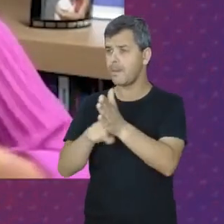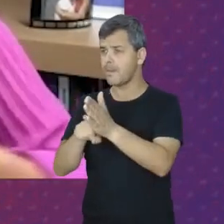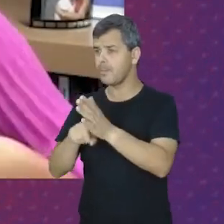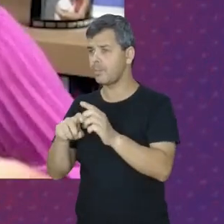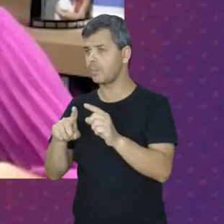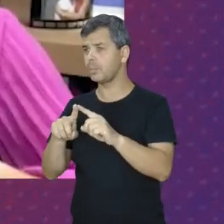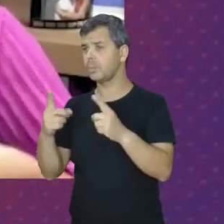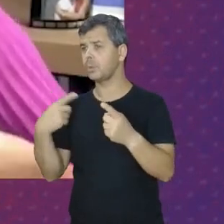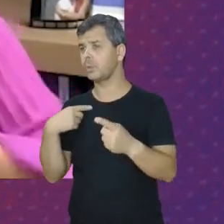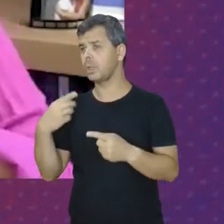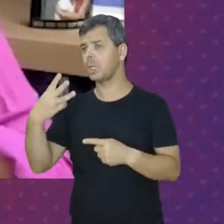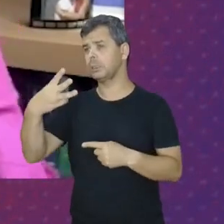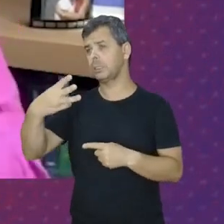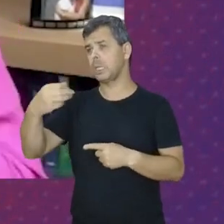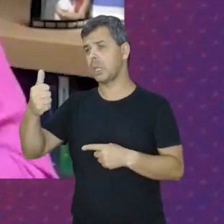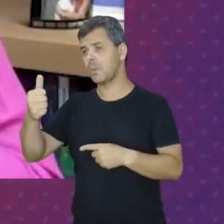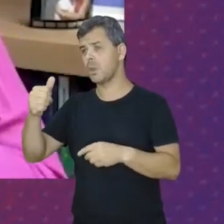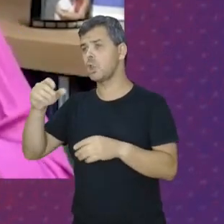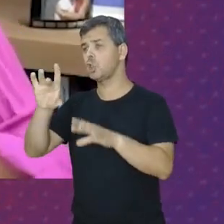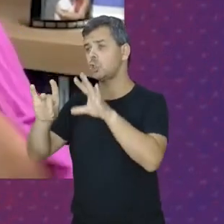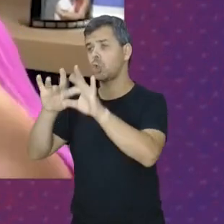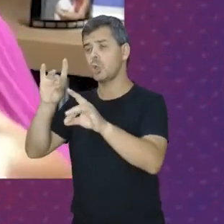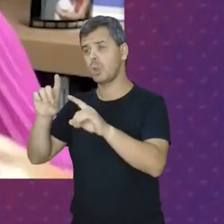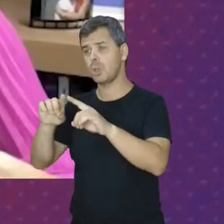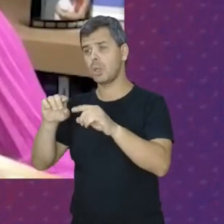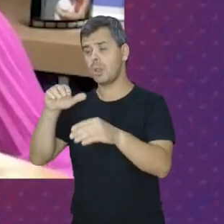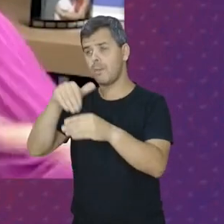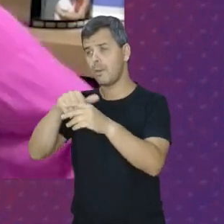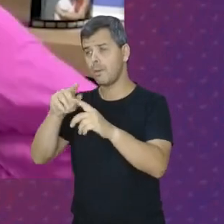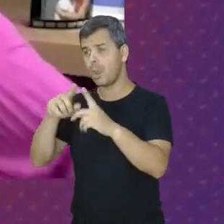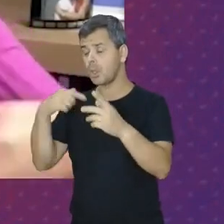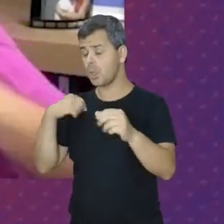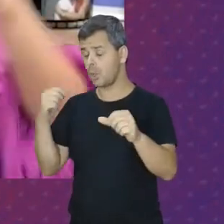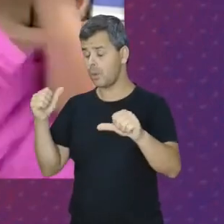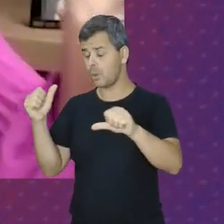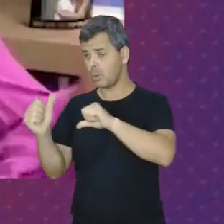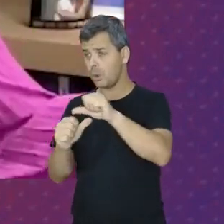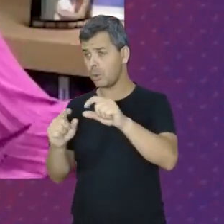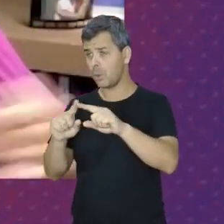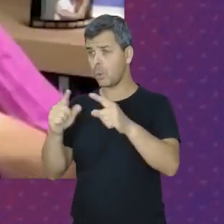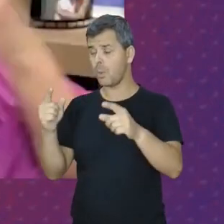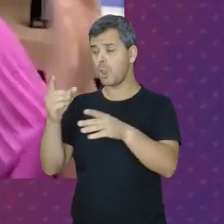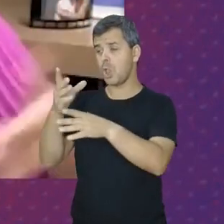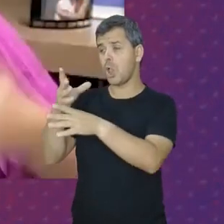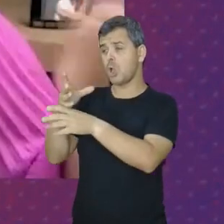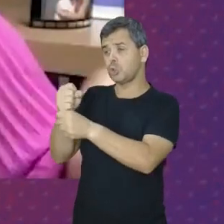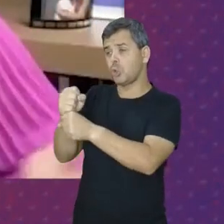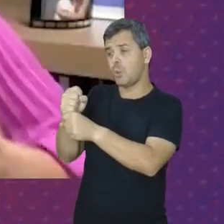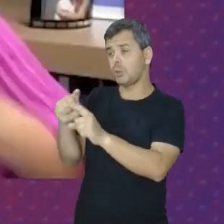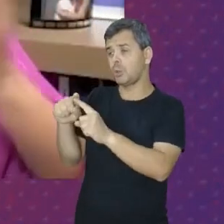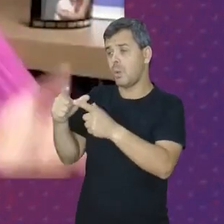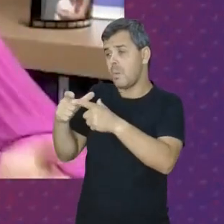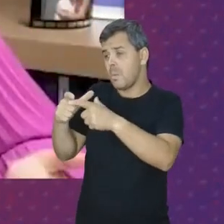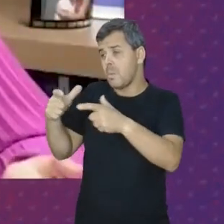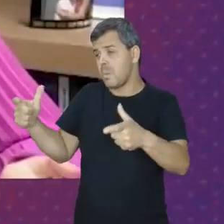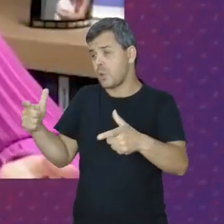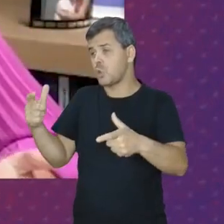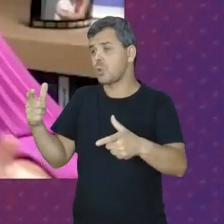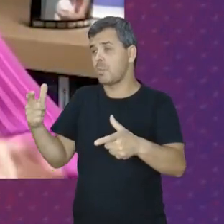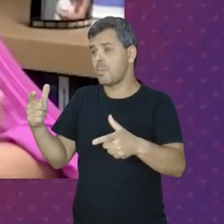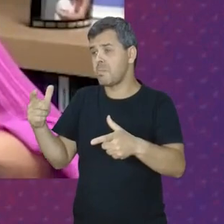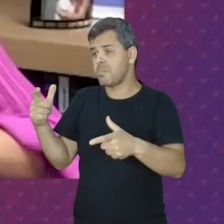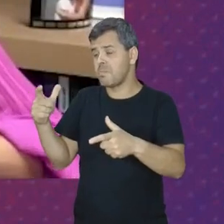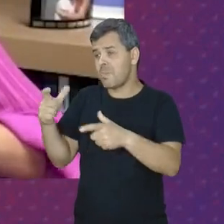olha, são 21 mulheres eleitas, esse quadro mudou, mas de um total infinitamente maior de